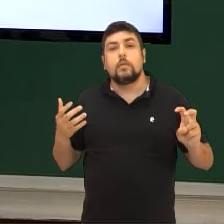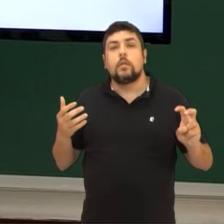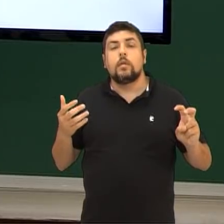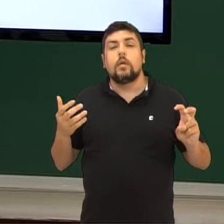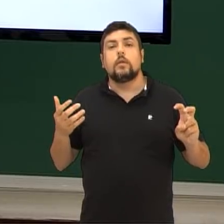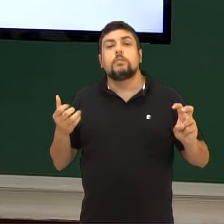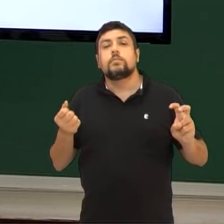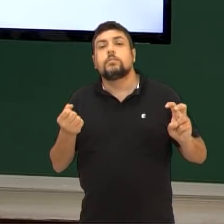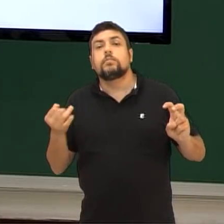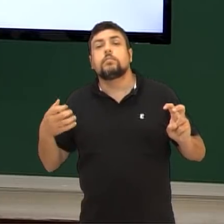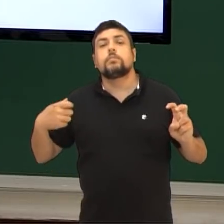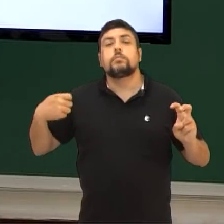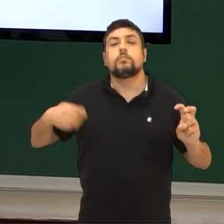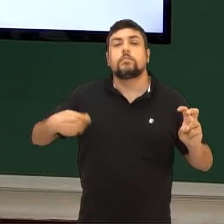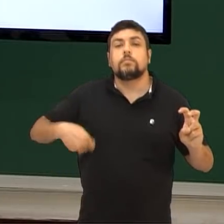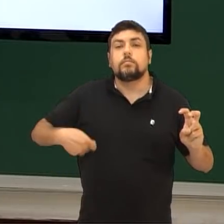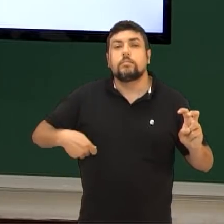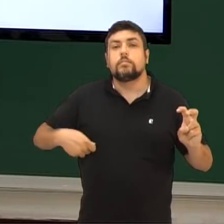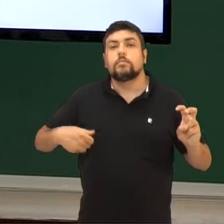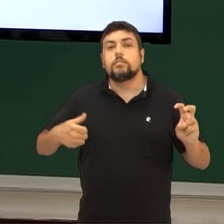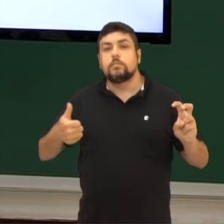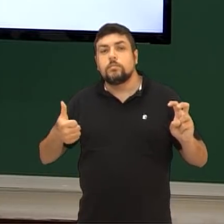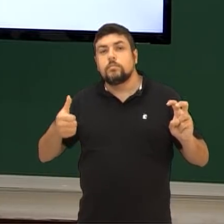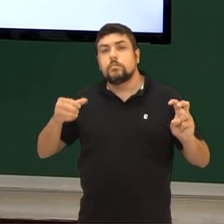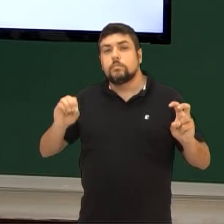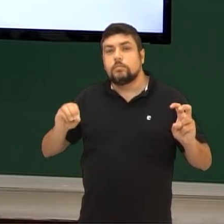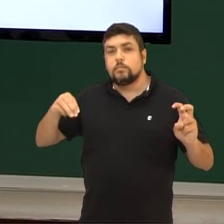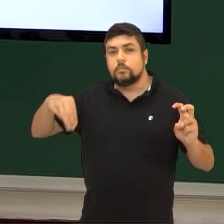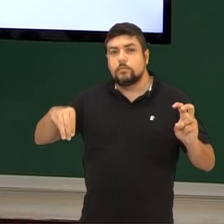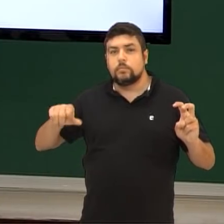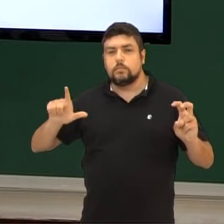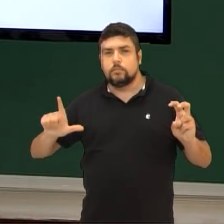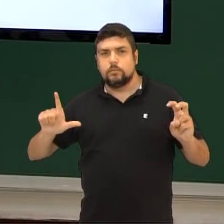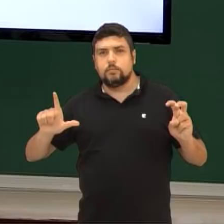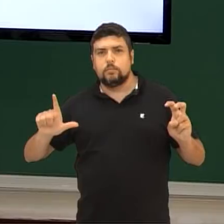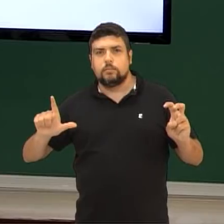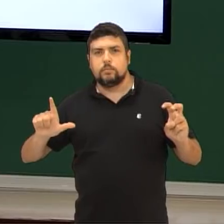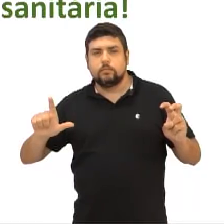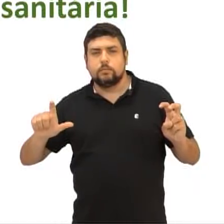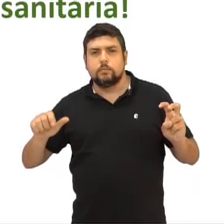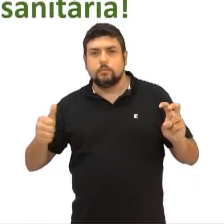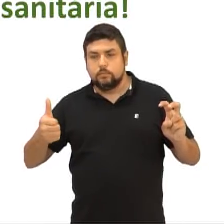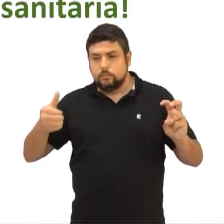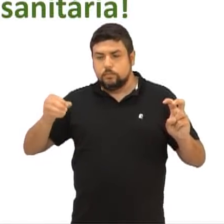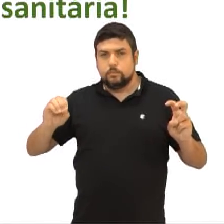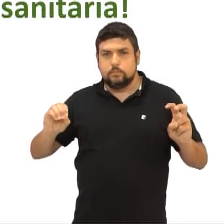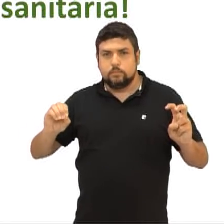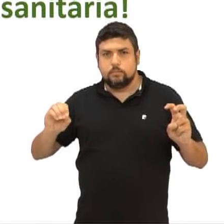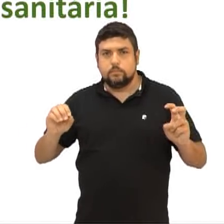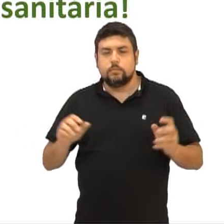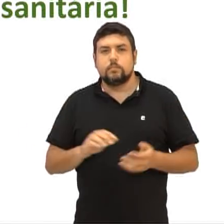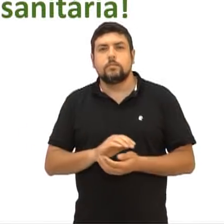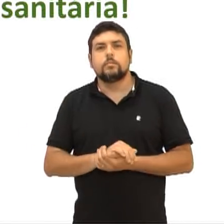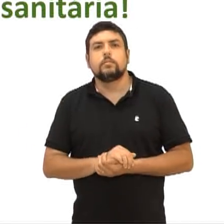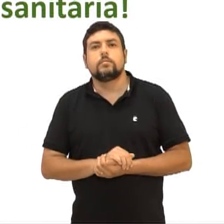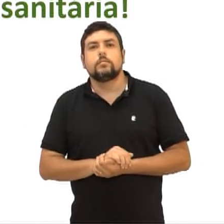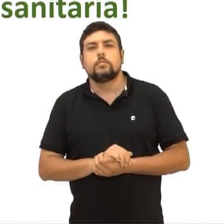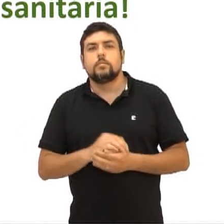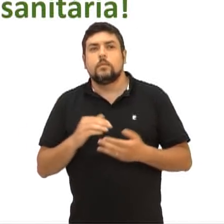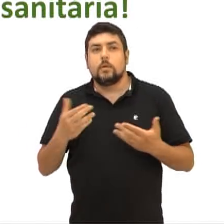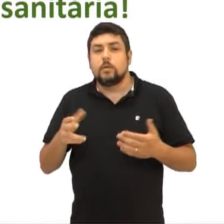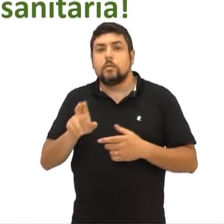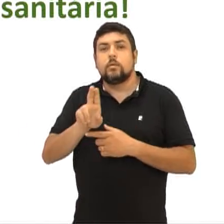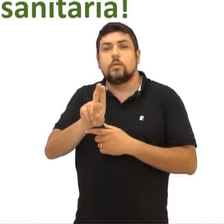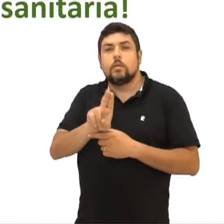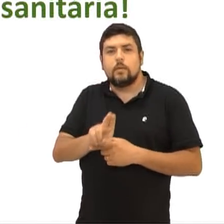água sanitária ela tem que utilizar? Seria 10. Então, ela vai usar 10 ml de